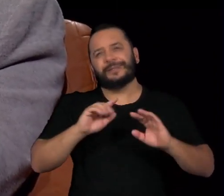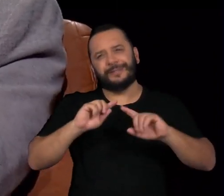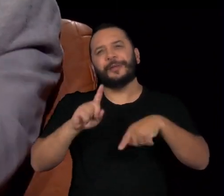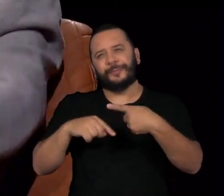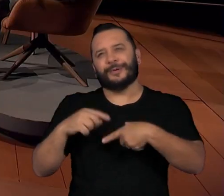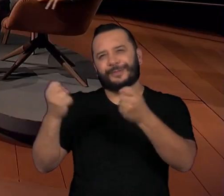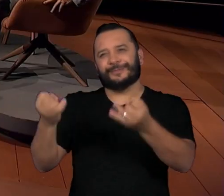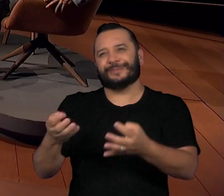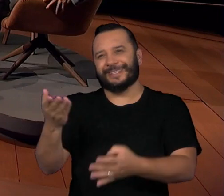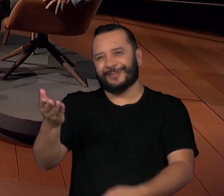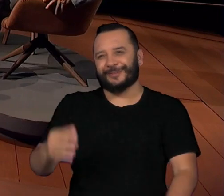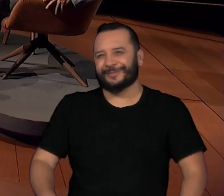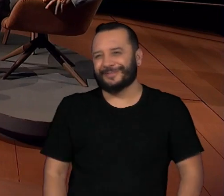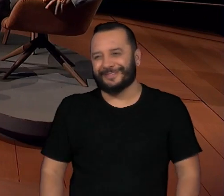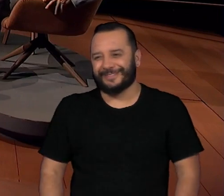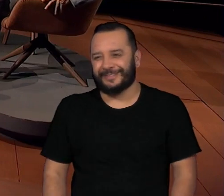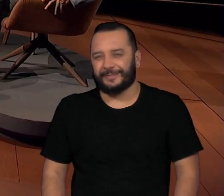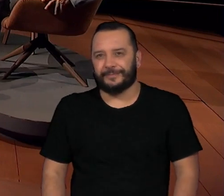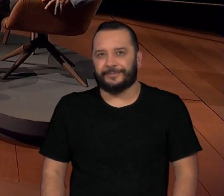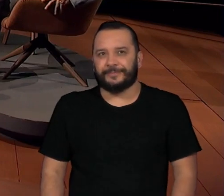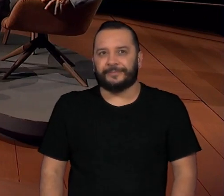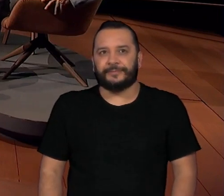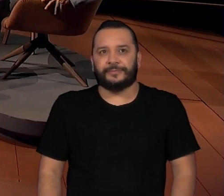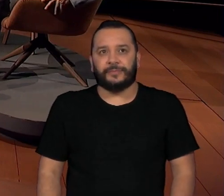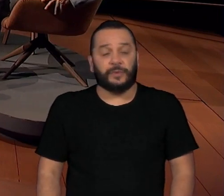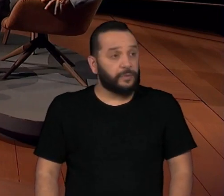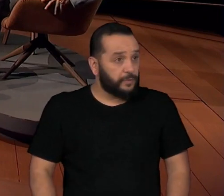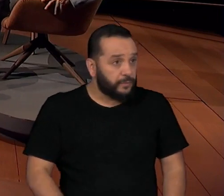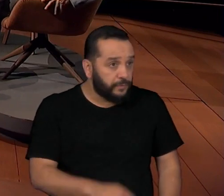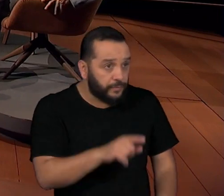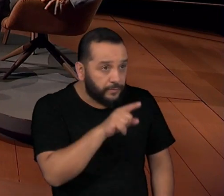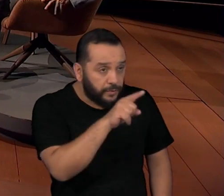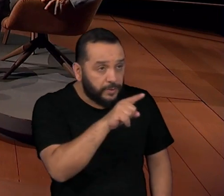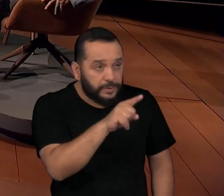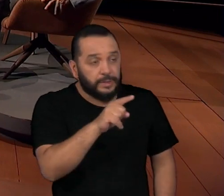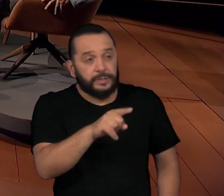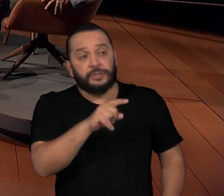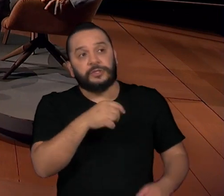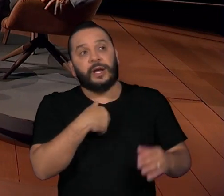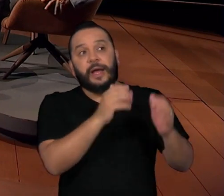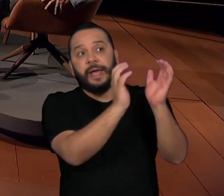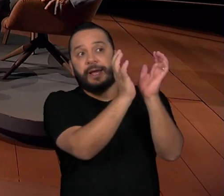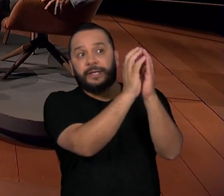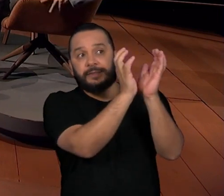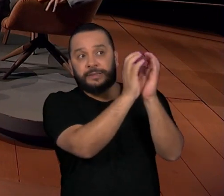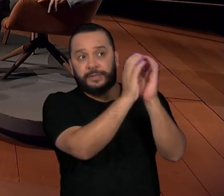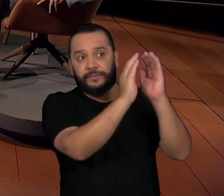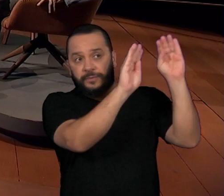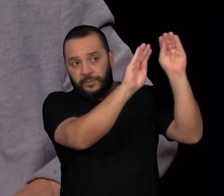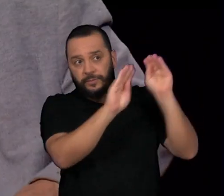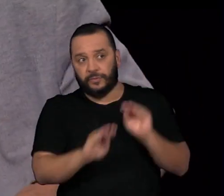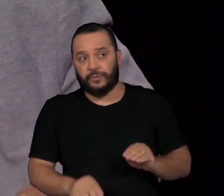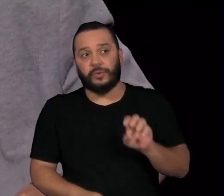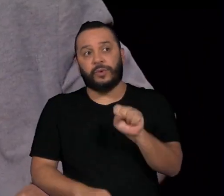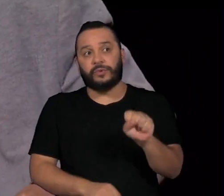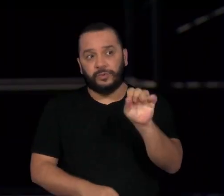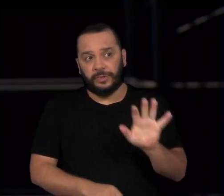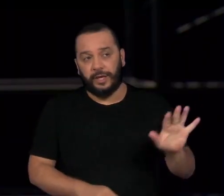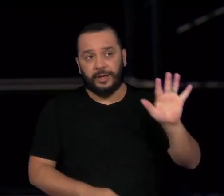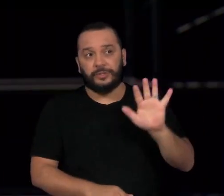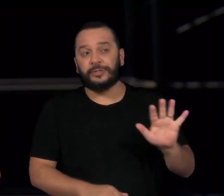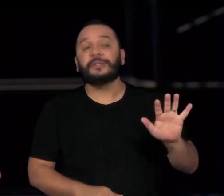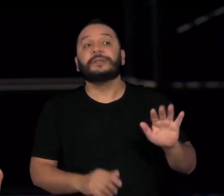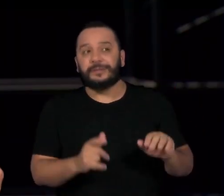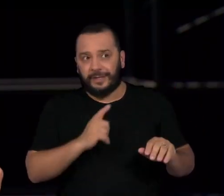gente volte a falar né ah você veio de Recife pro Sudeste mas não veio sozinho como você já disse né Nós temos